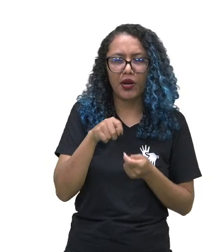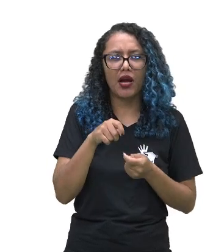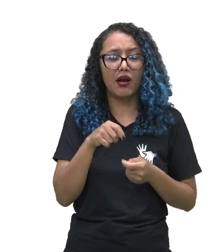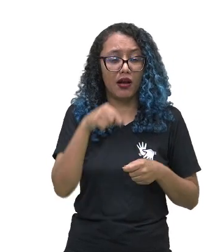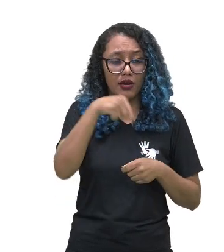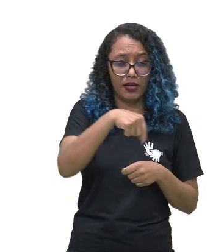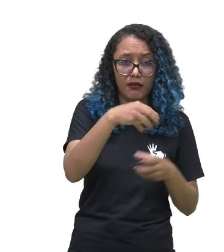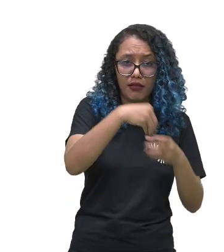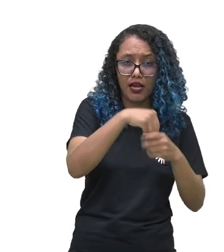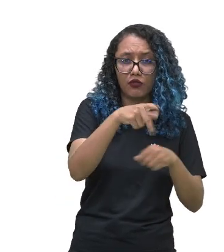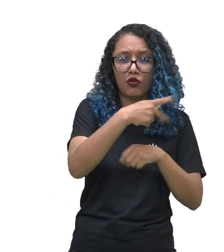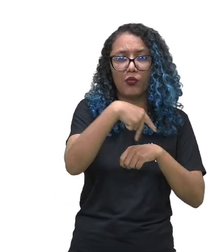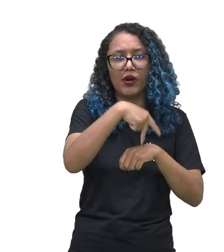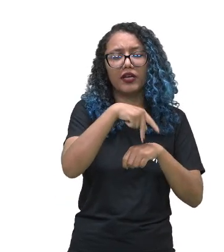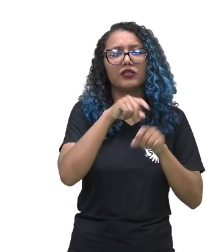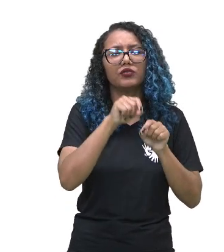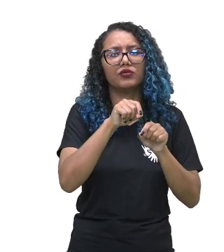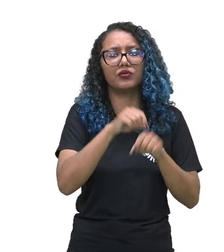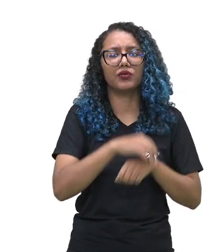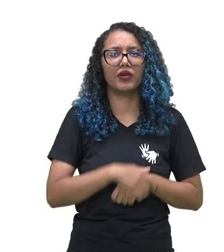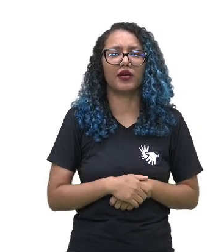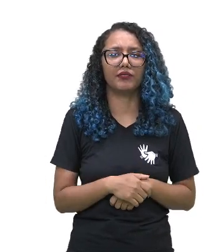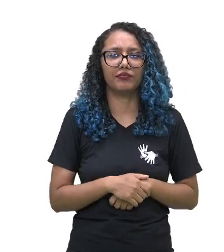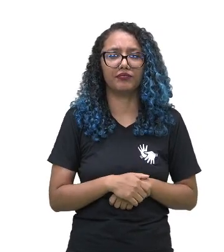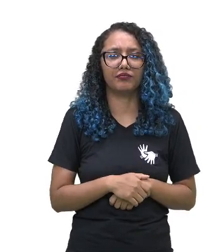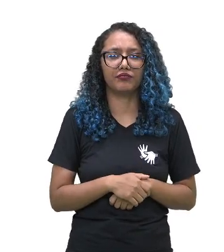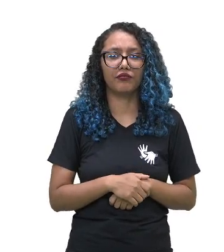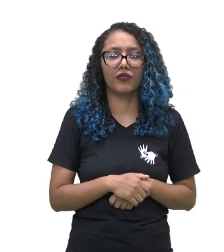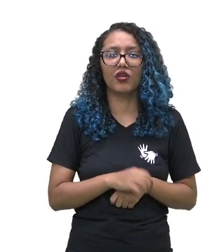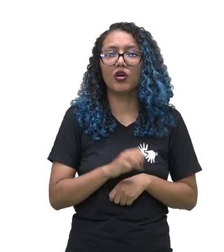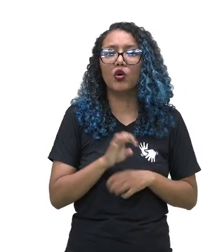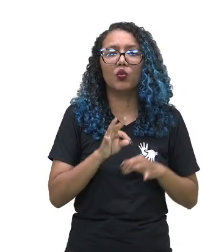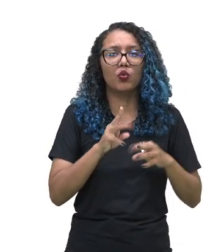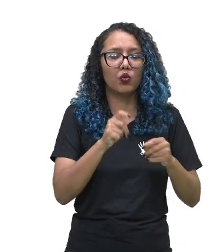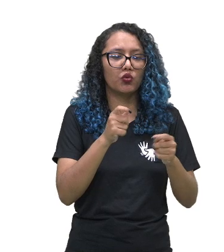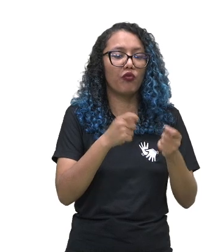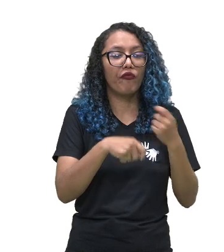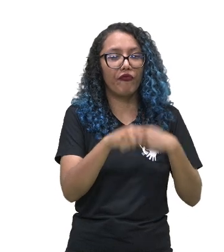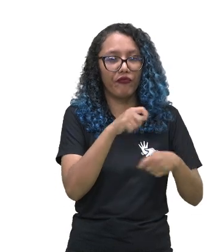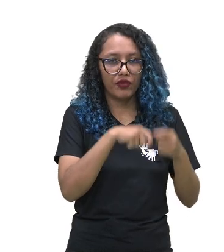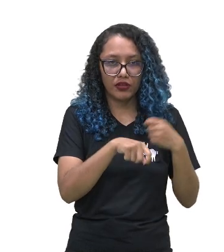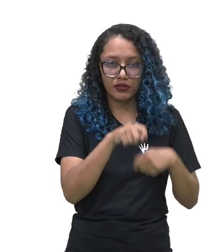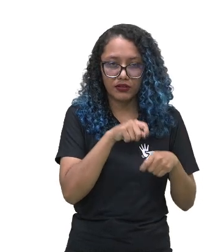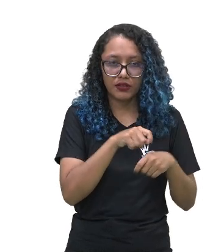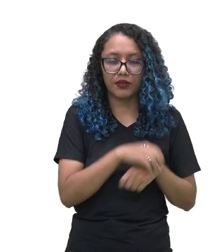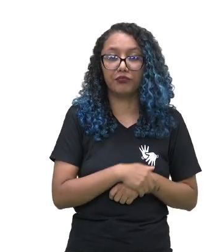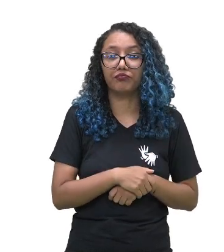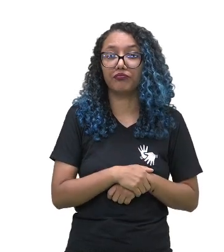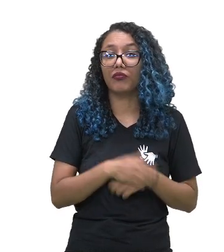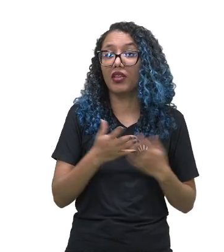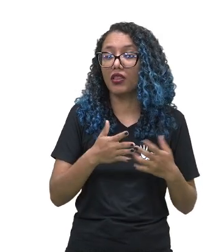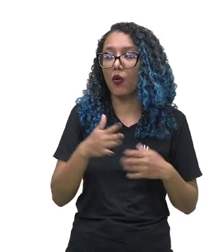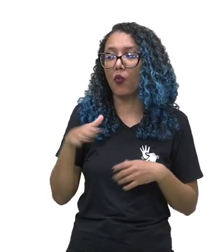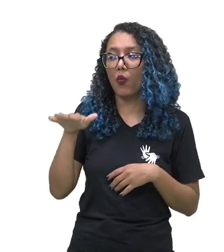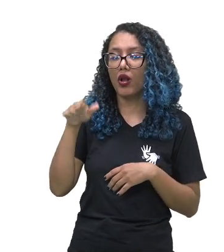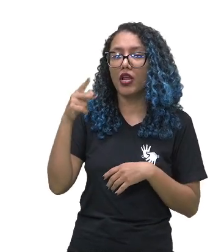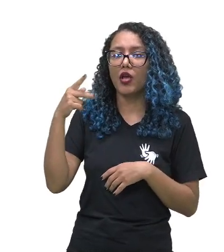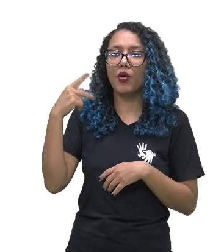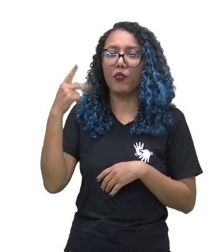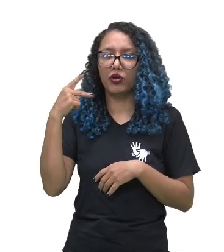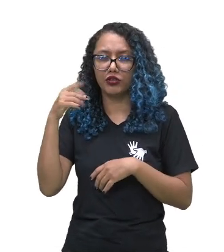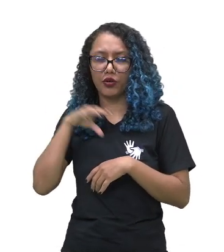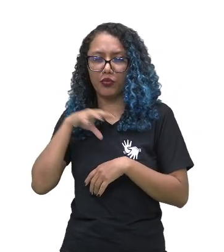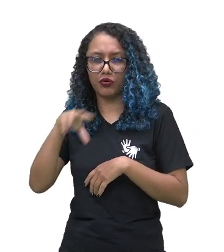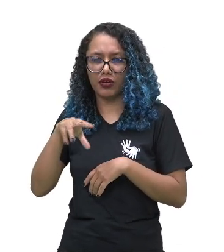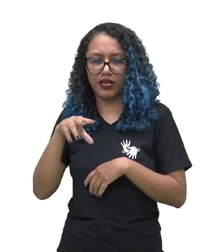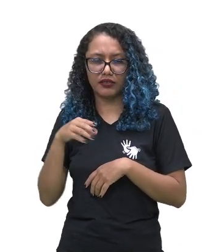eram abordados como estritamente financeiros. Para a política portuguesa, não havia aqui uma sociedade